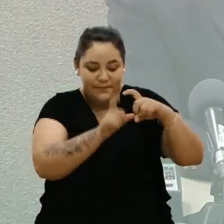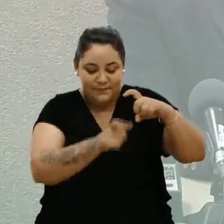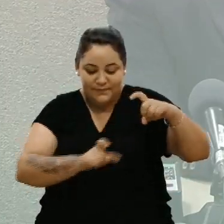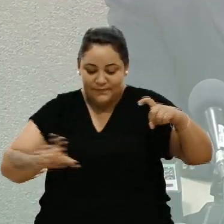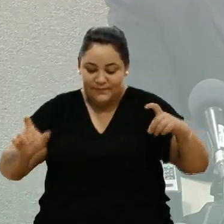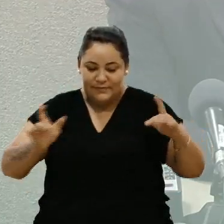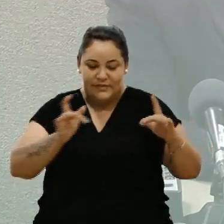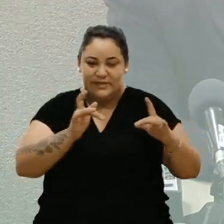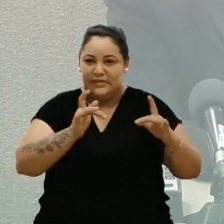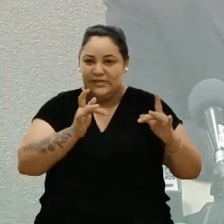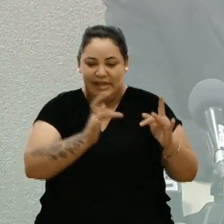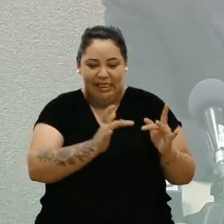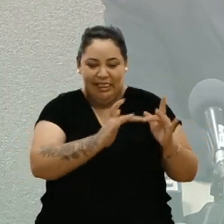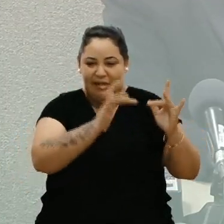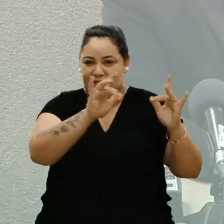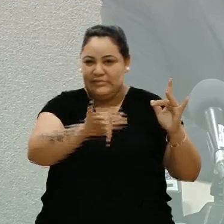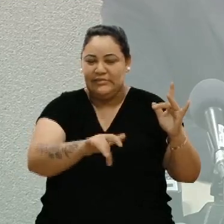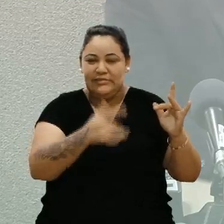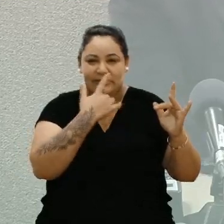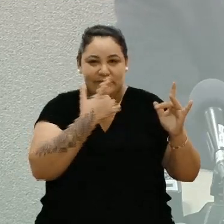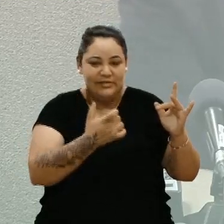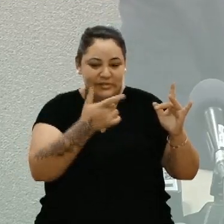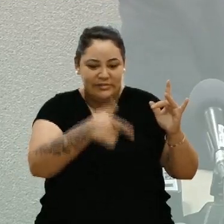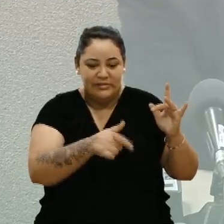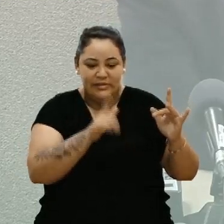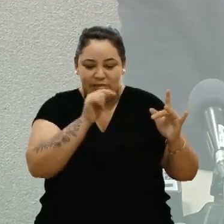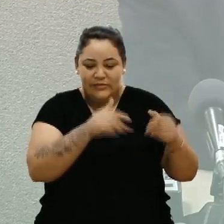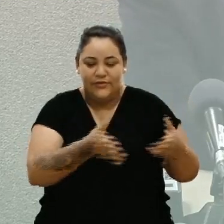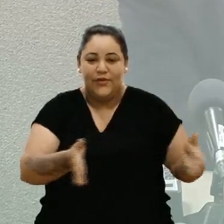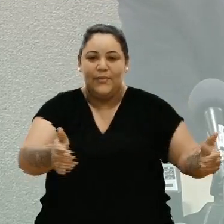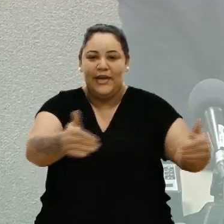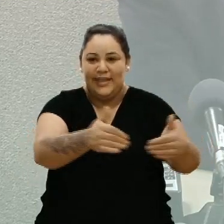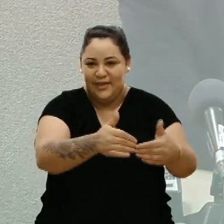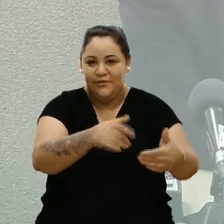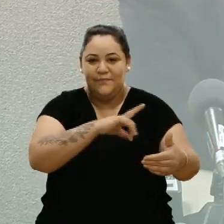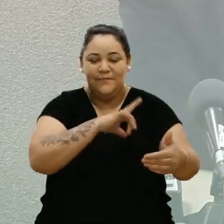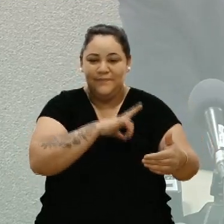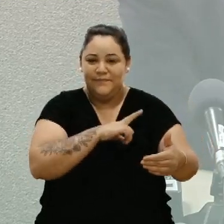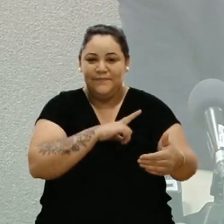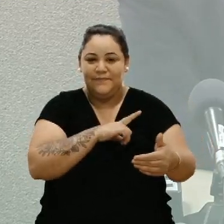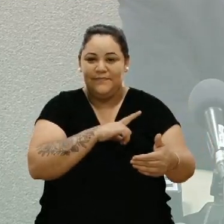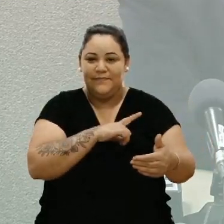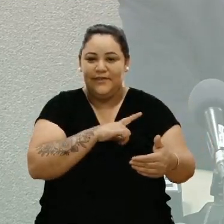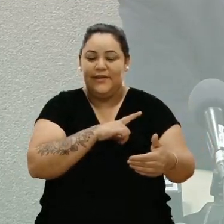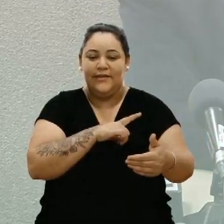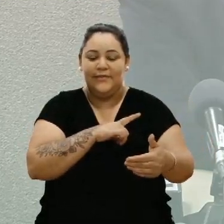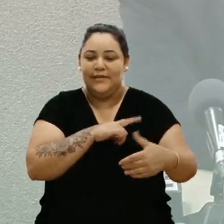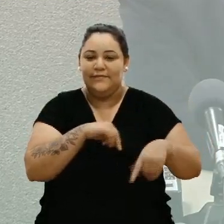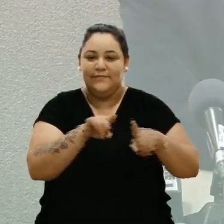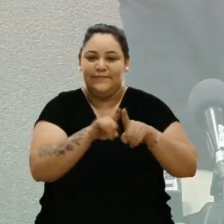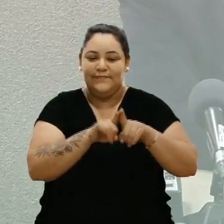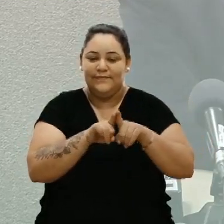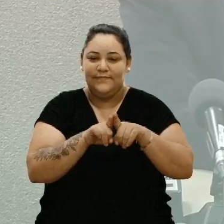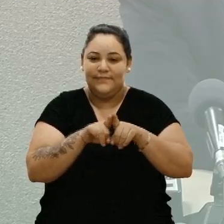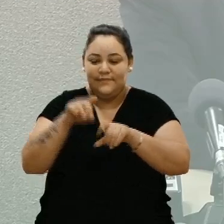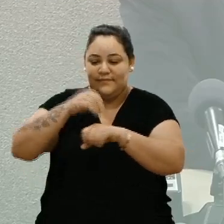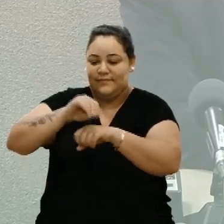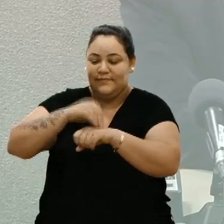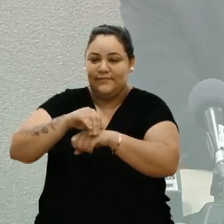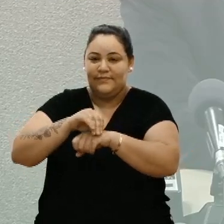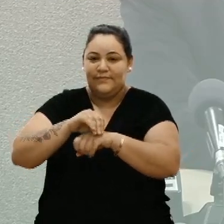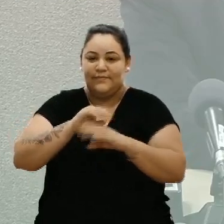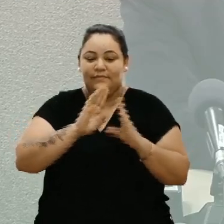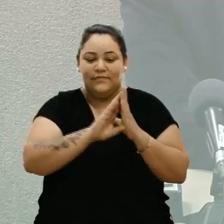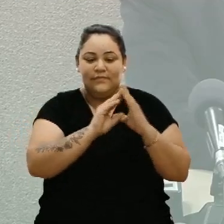lá no Arroio Maestra. Então, existe esse apontamento de que o SAMAI precisa fazer ali, né,